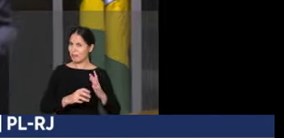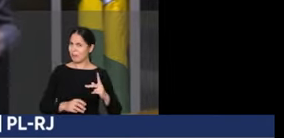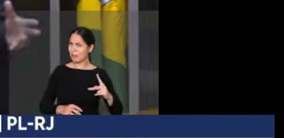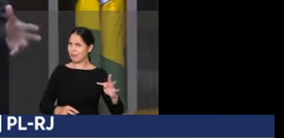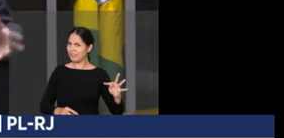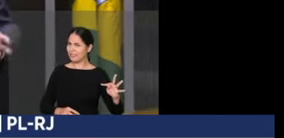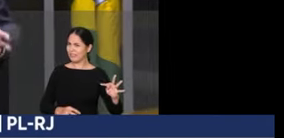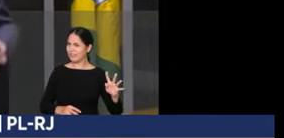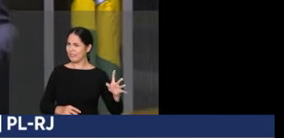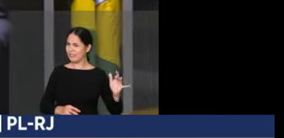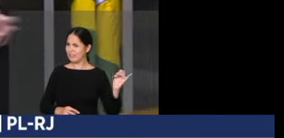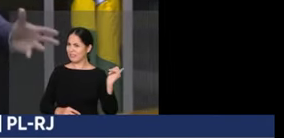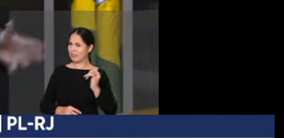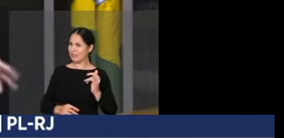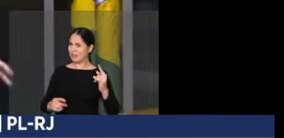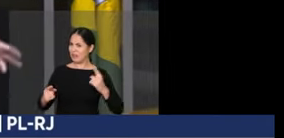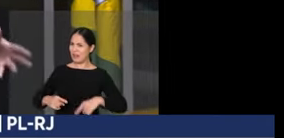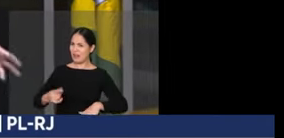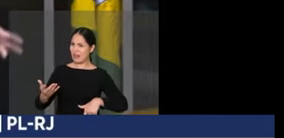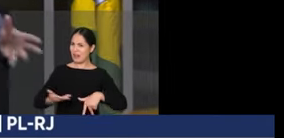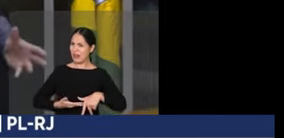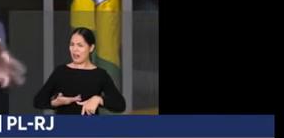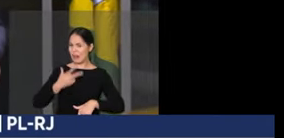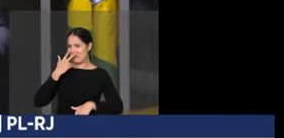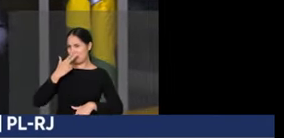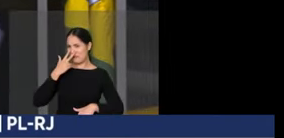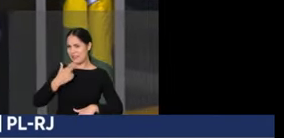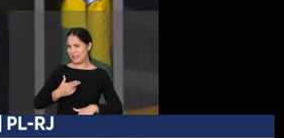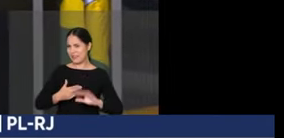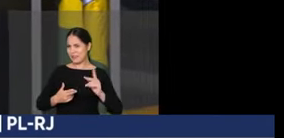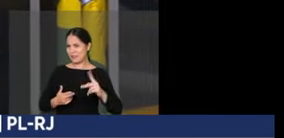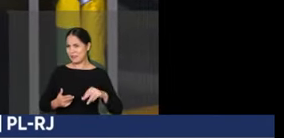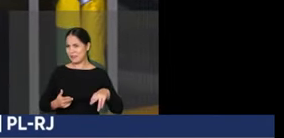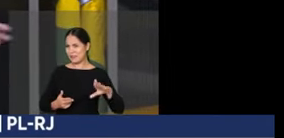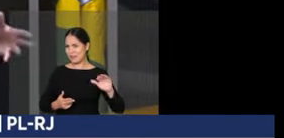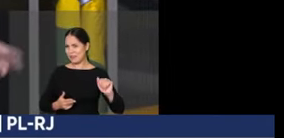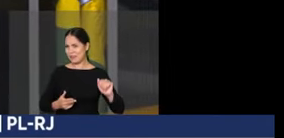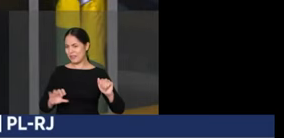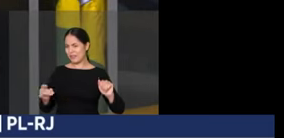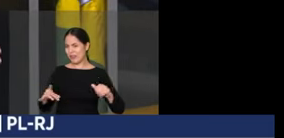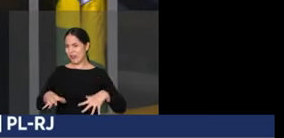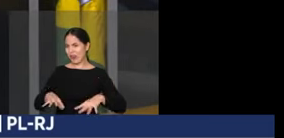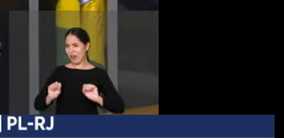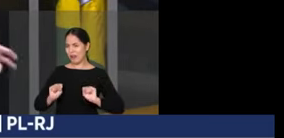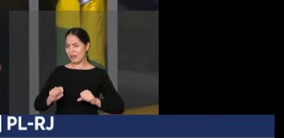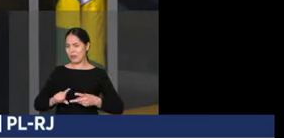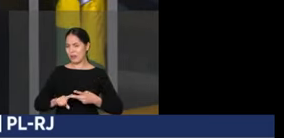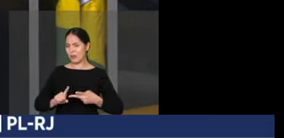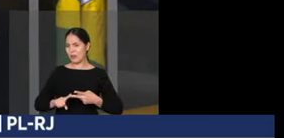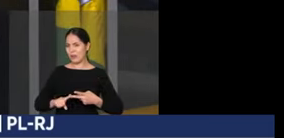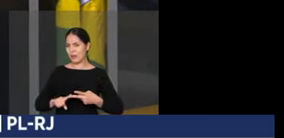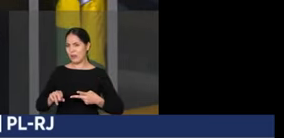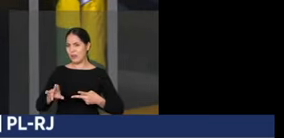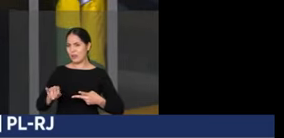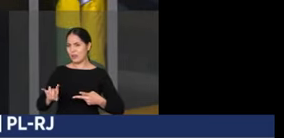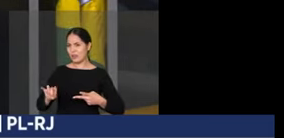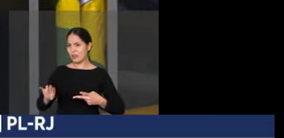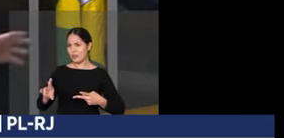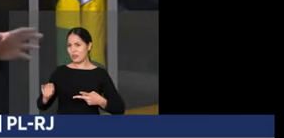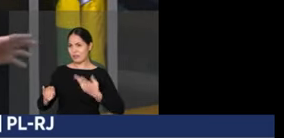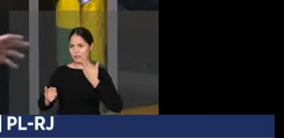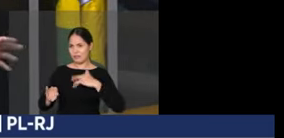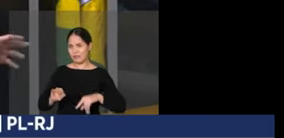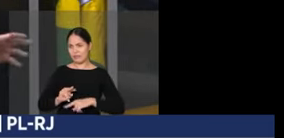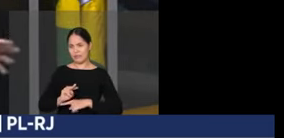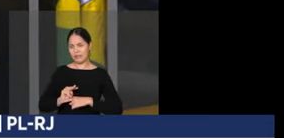é hilário. É tipo ouvir o Champinha falando de combate ao estupro ou do casal Nardoni, a defesa da criança. Mas